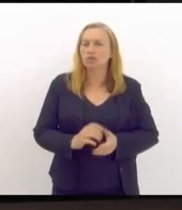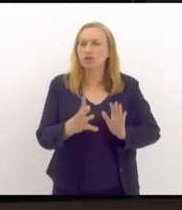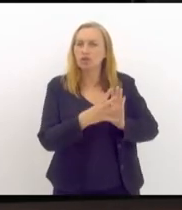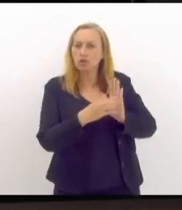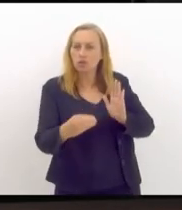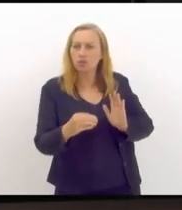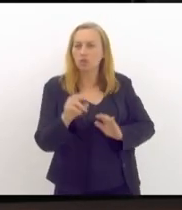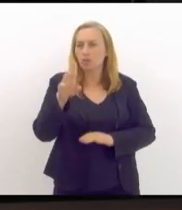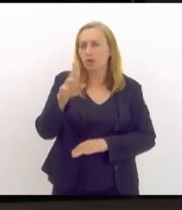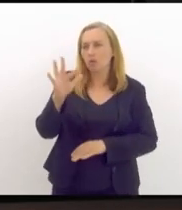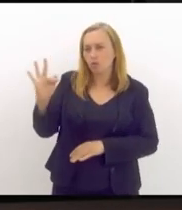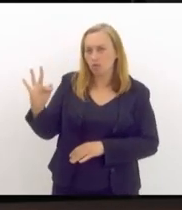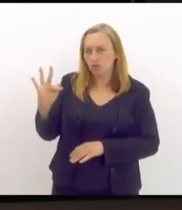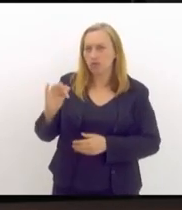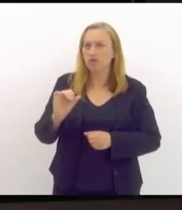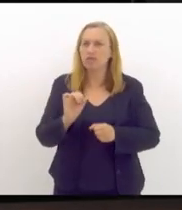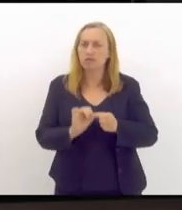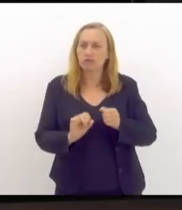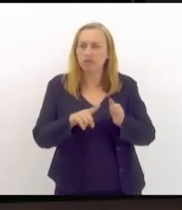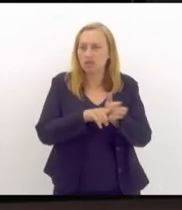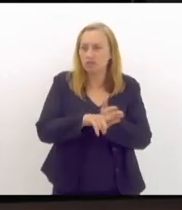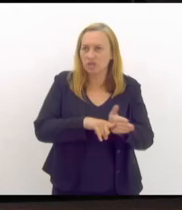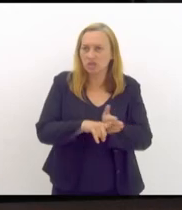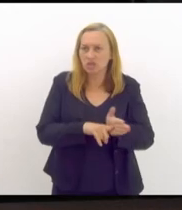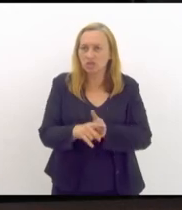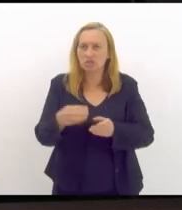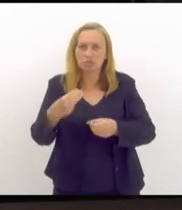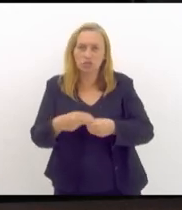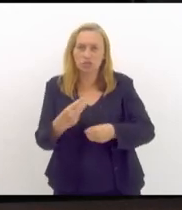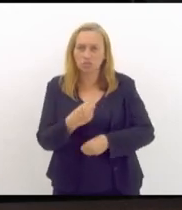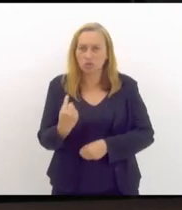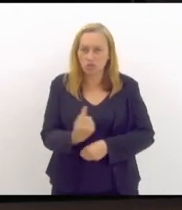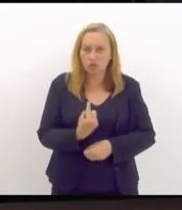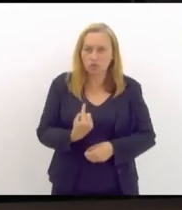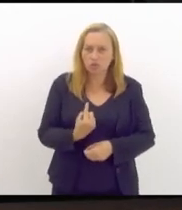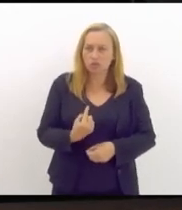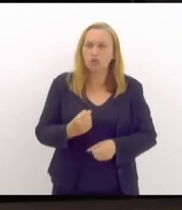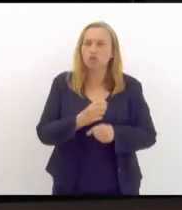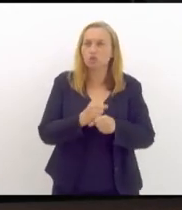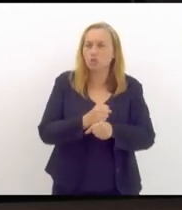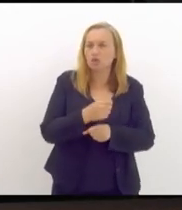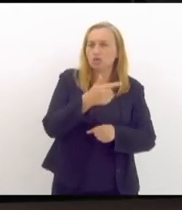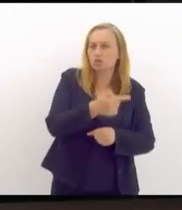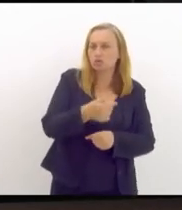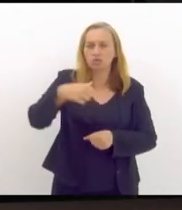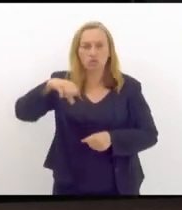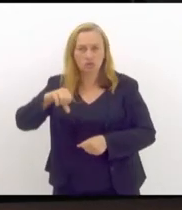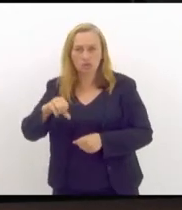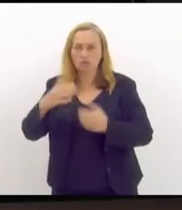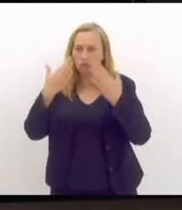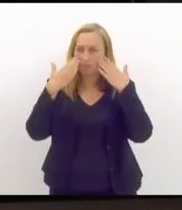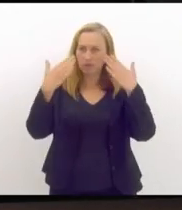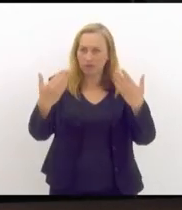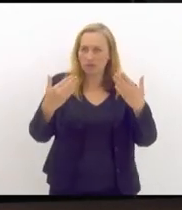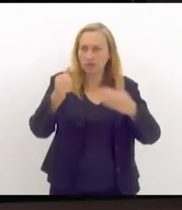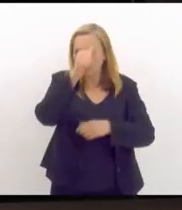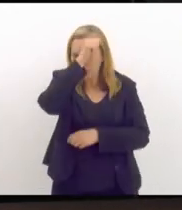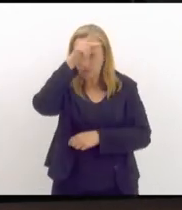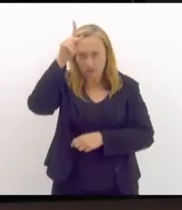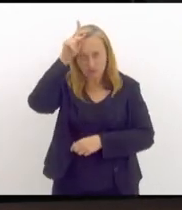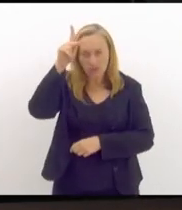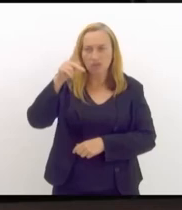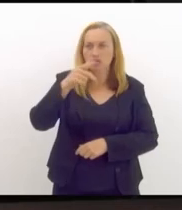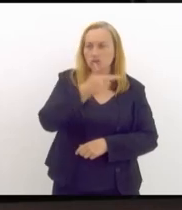realizou a pesquisa em nosso município ainda no ano de 2019 que foi apresentada a Prefeitura em